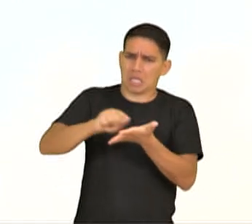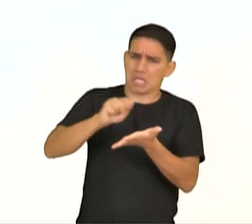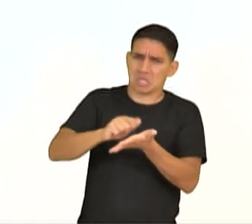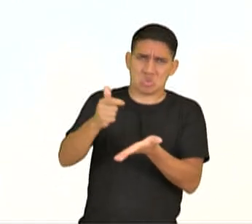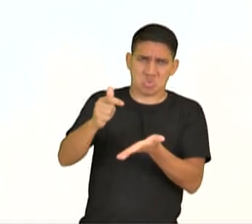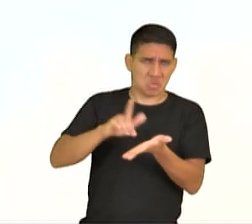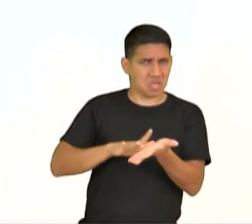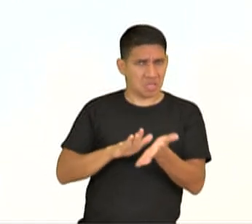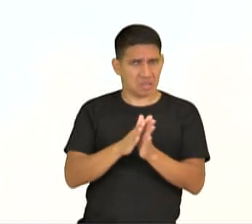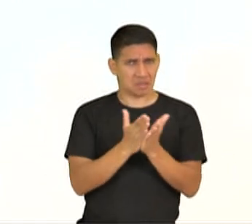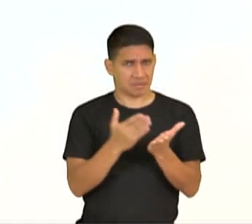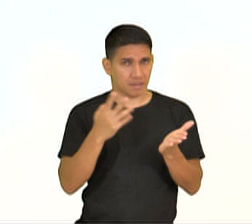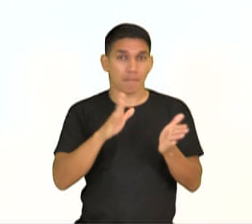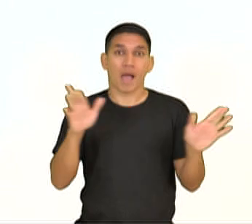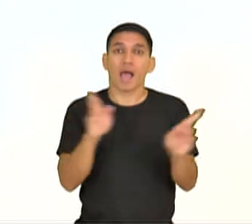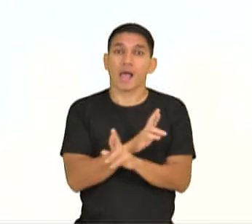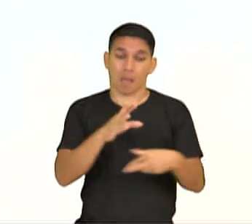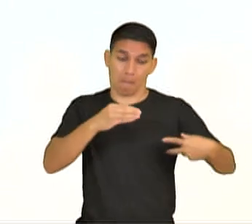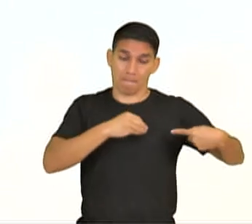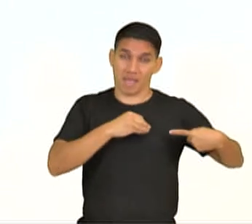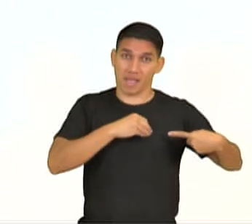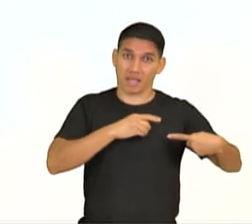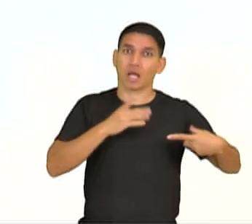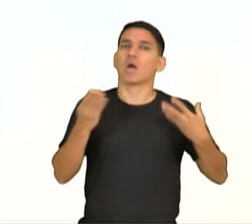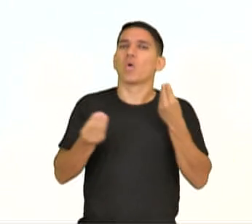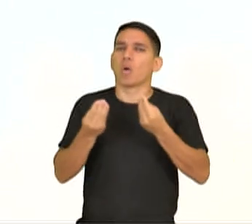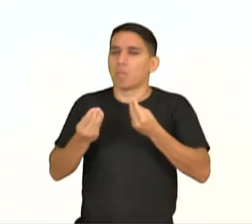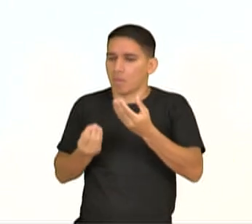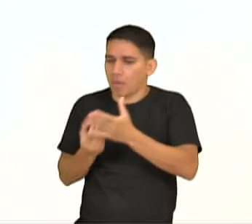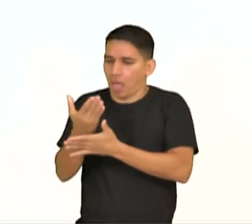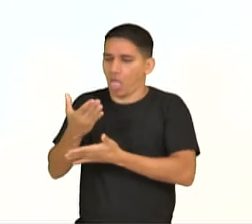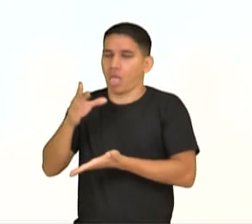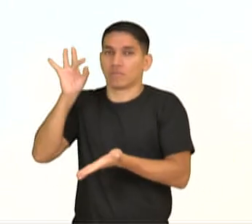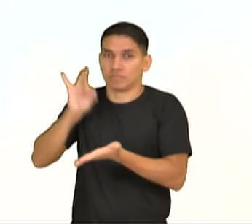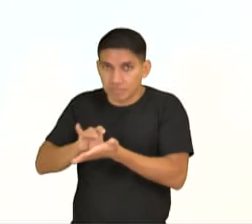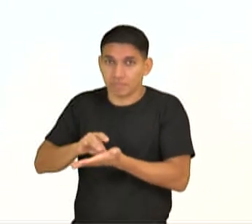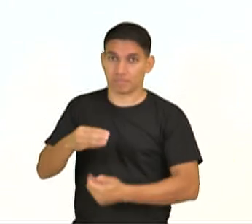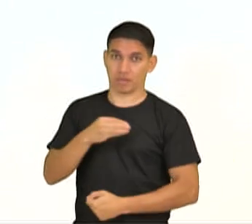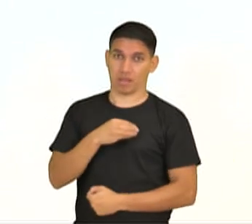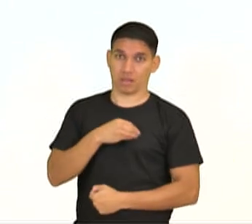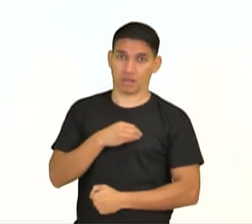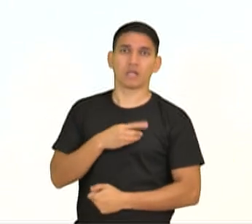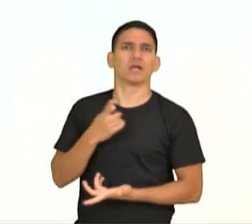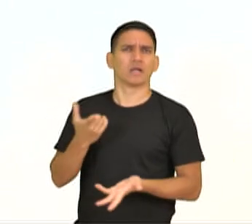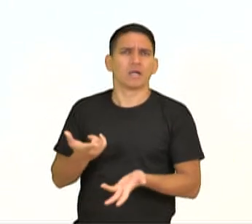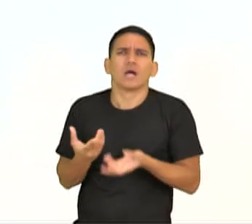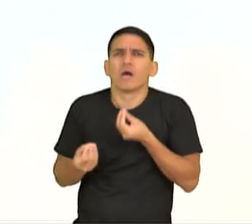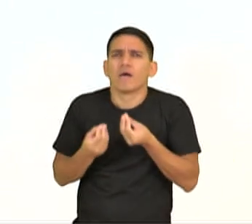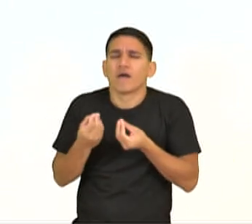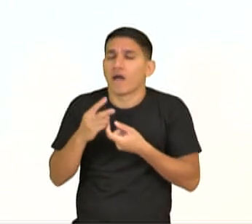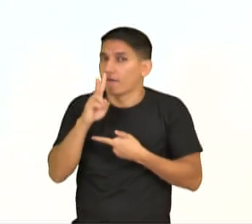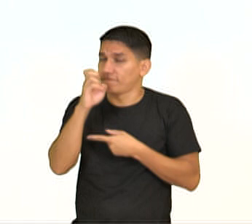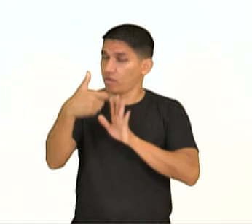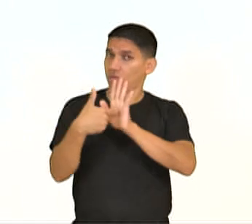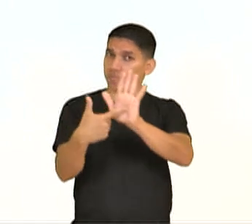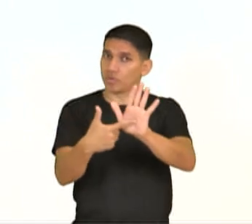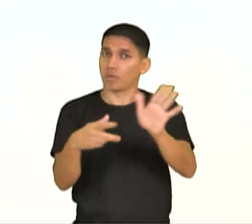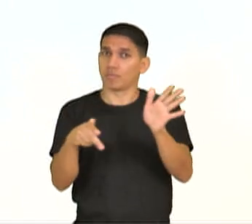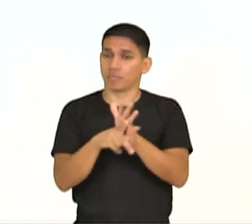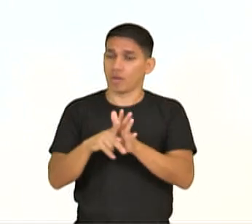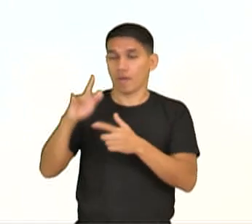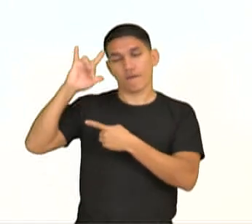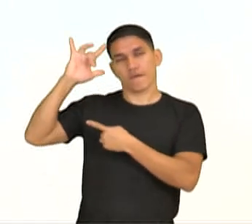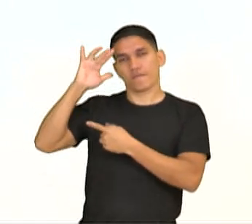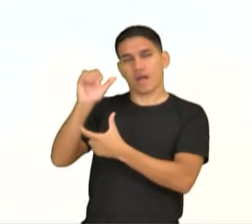essa relação entre o pecado e o pecado original é muito fortemente encontrado na filosofia de Agostinho,